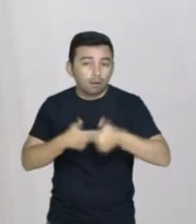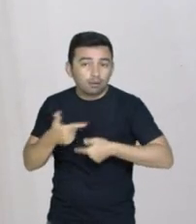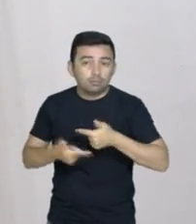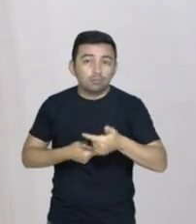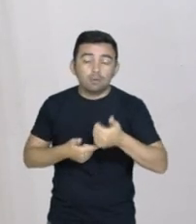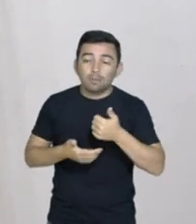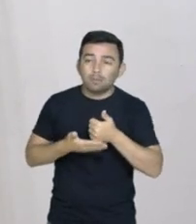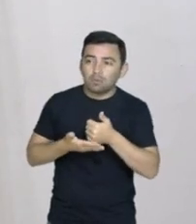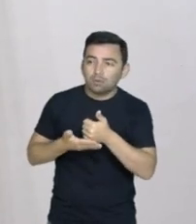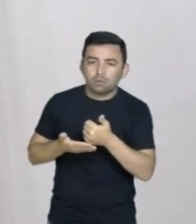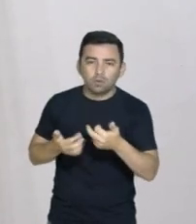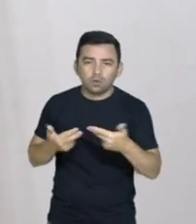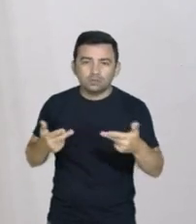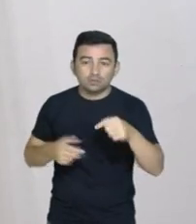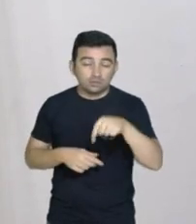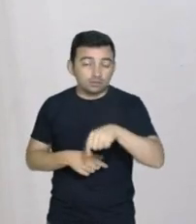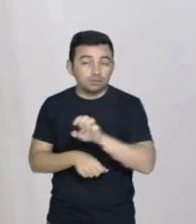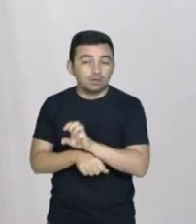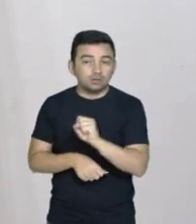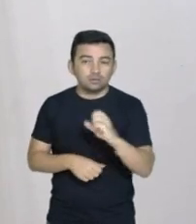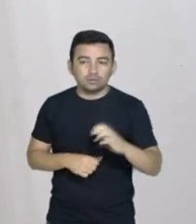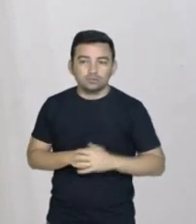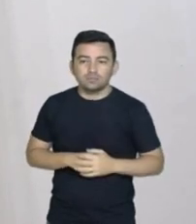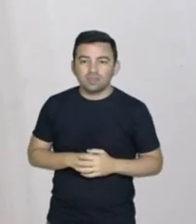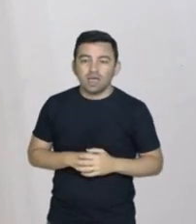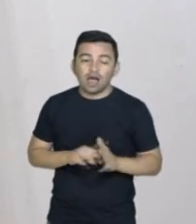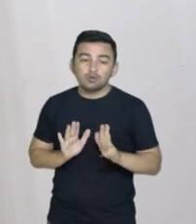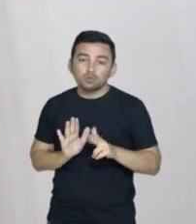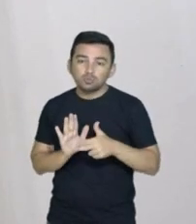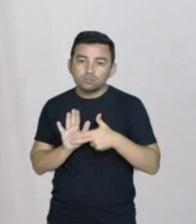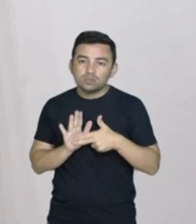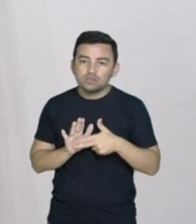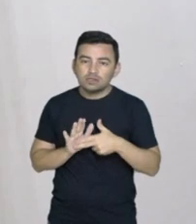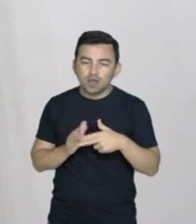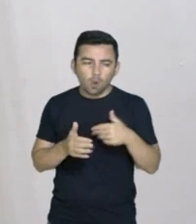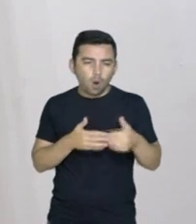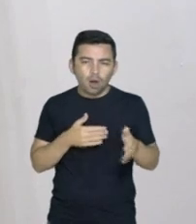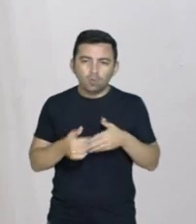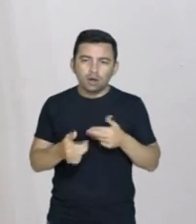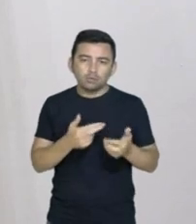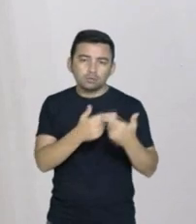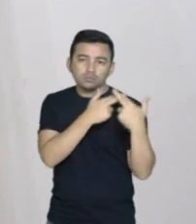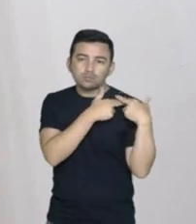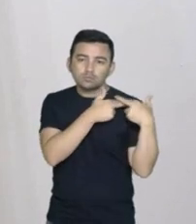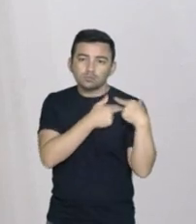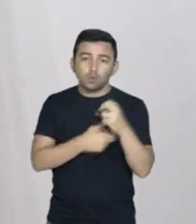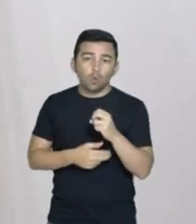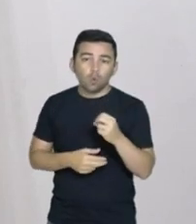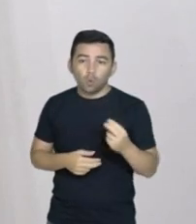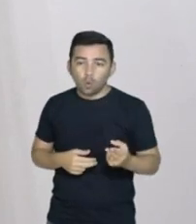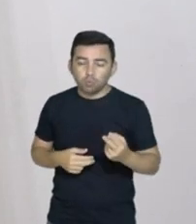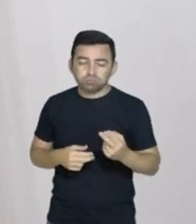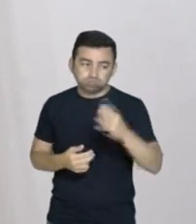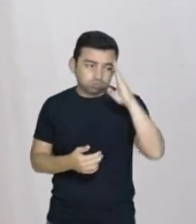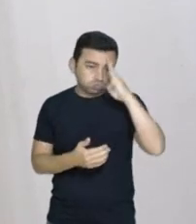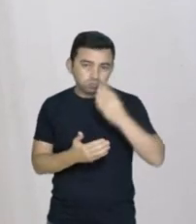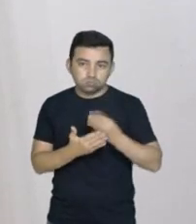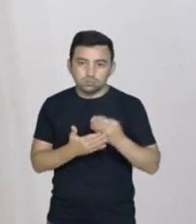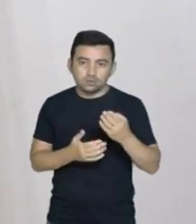Catarina assumir qualquer cargo ou função de confiança